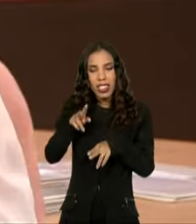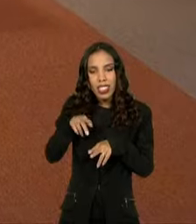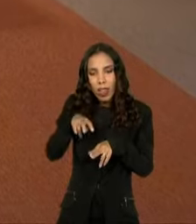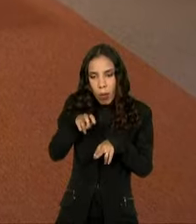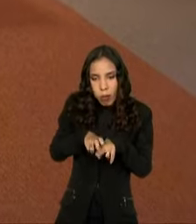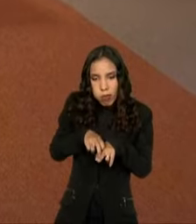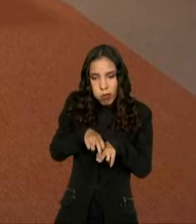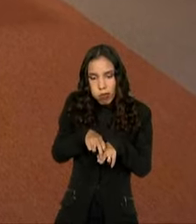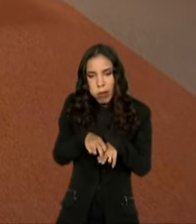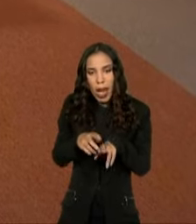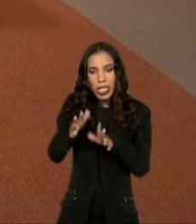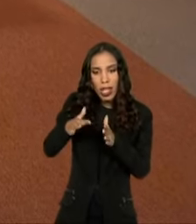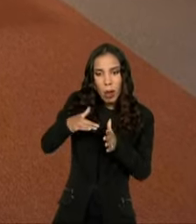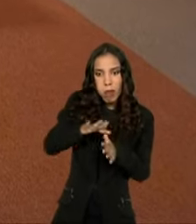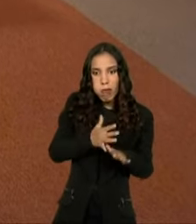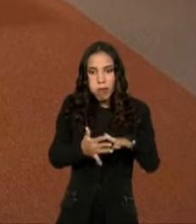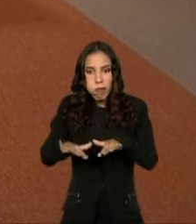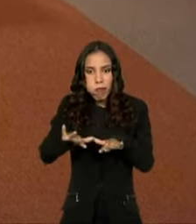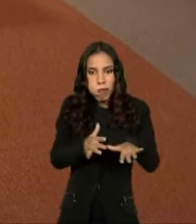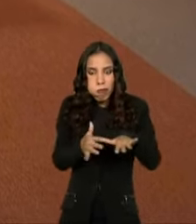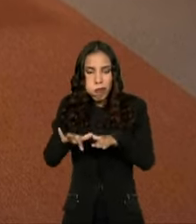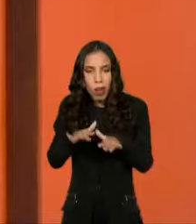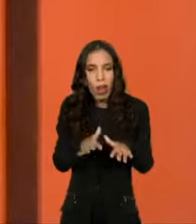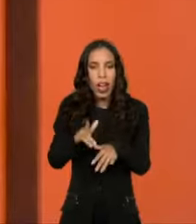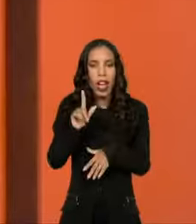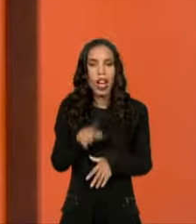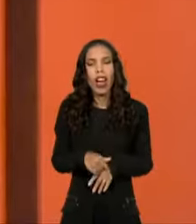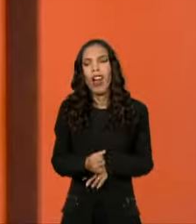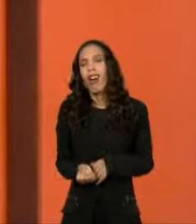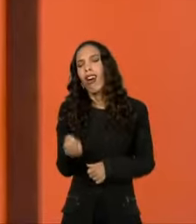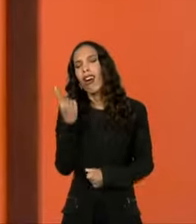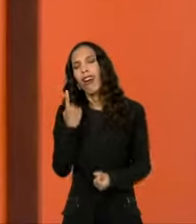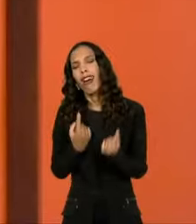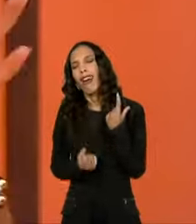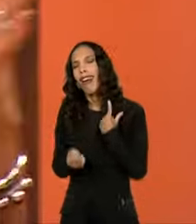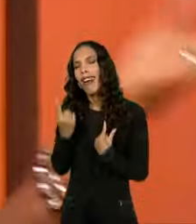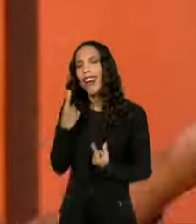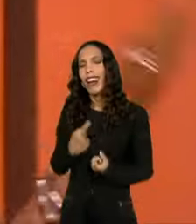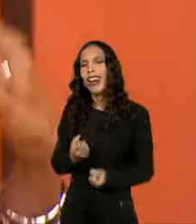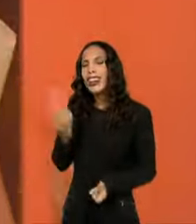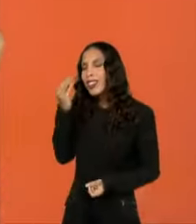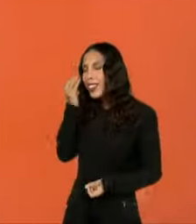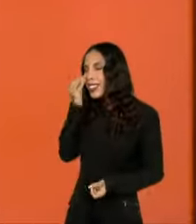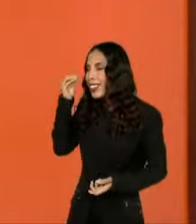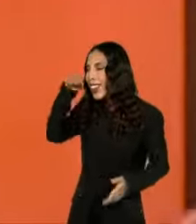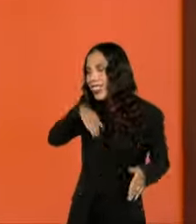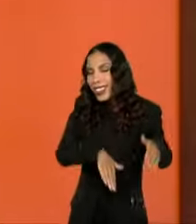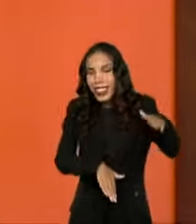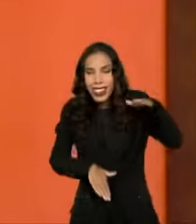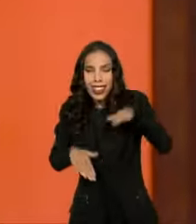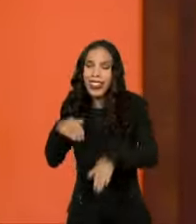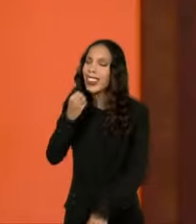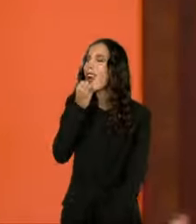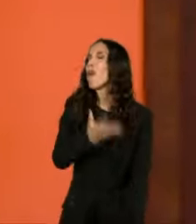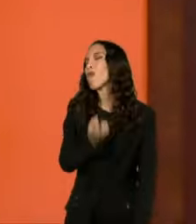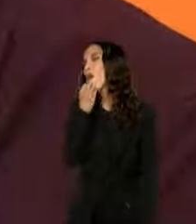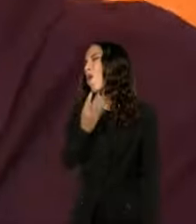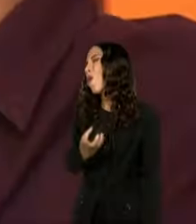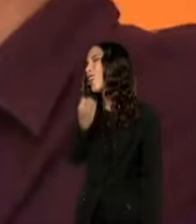stand-up e paddle também. Não, exatamente. Mas é uma vez e outra. Não, gente, que eu tô tentando nadar. Já tá bom, não me conta mais coisa.